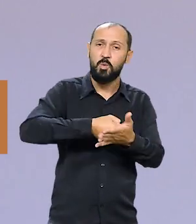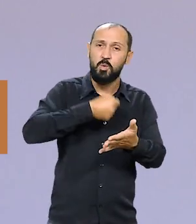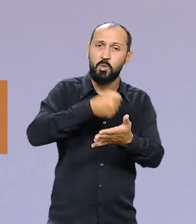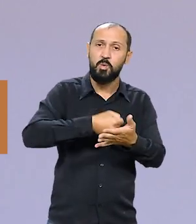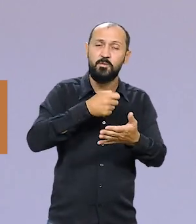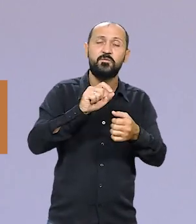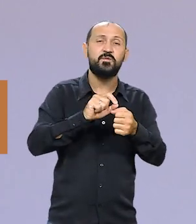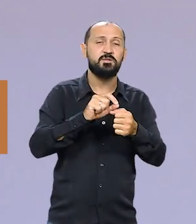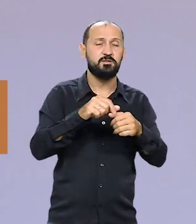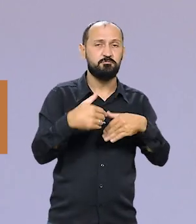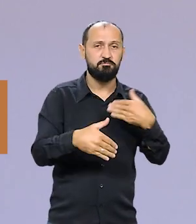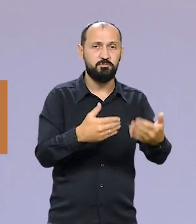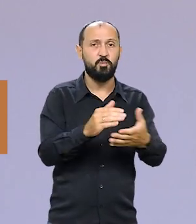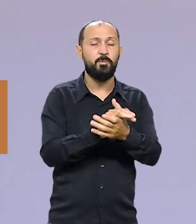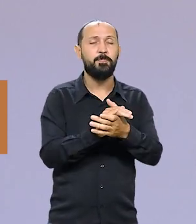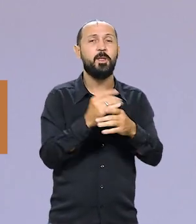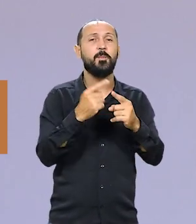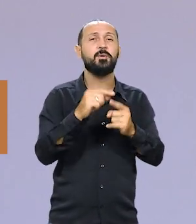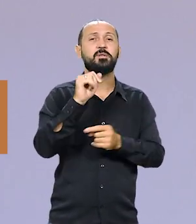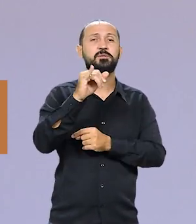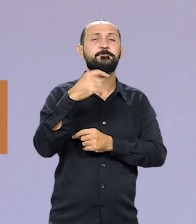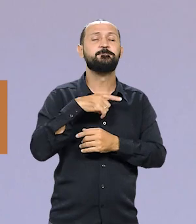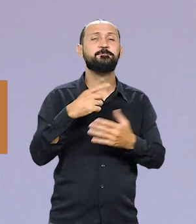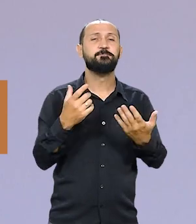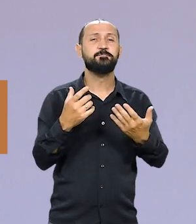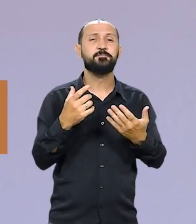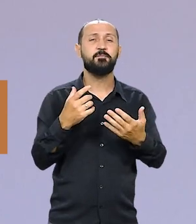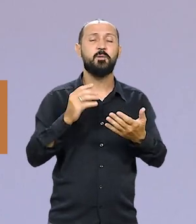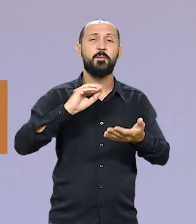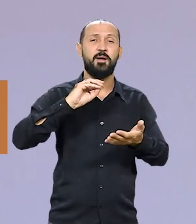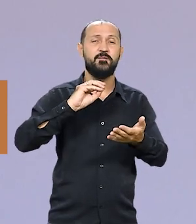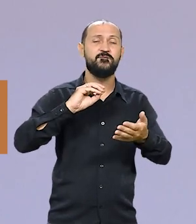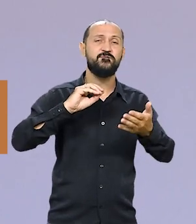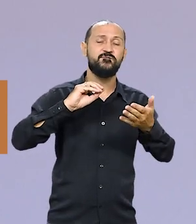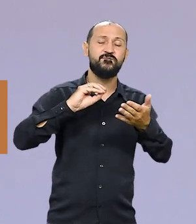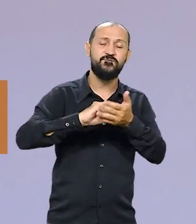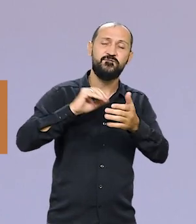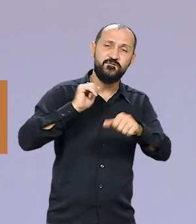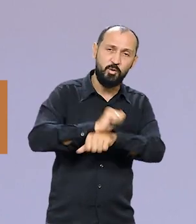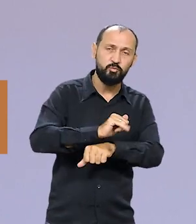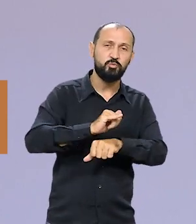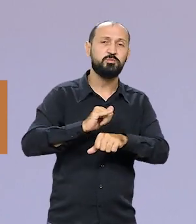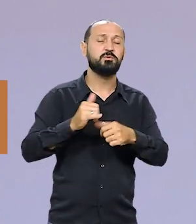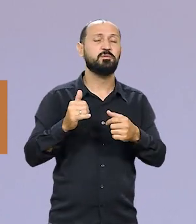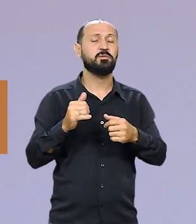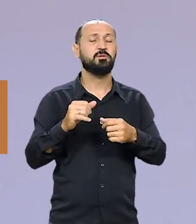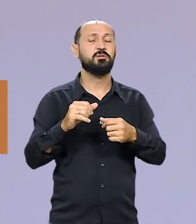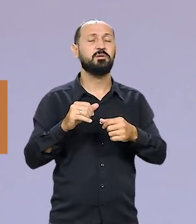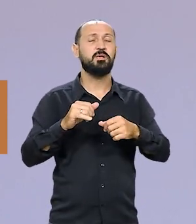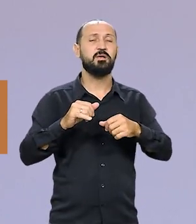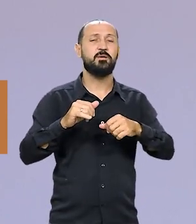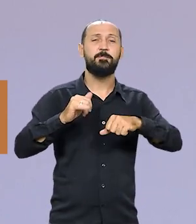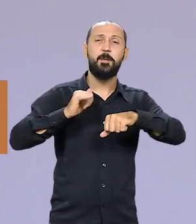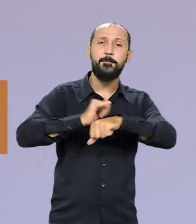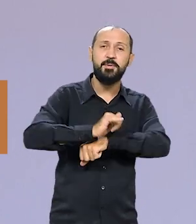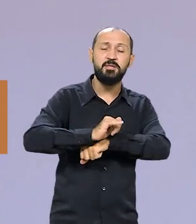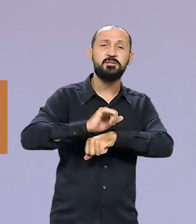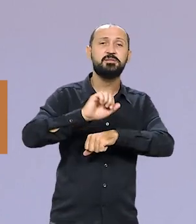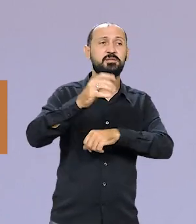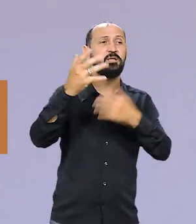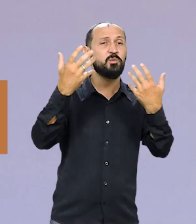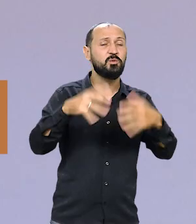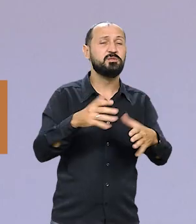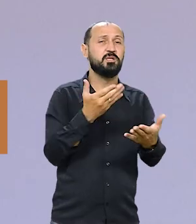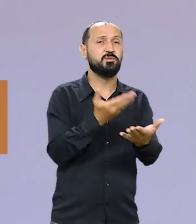o cumprimento da medida, porque senão a gente fala que é uma falta. Sim. E essa falta, se ele se negar a